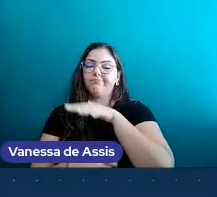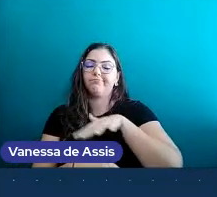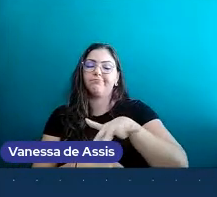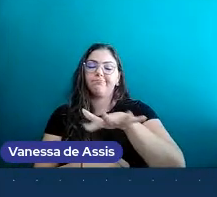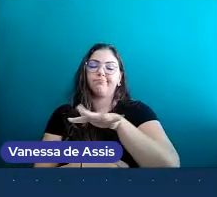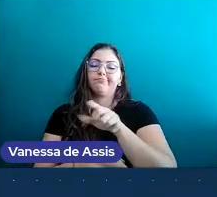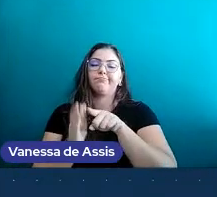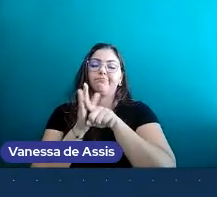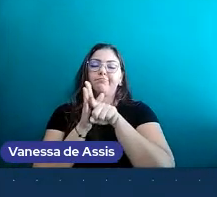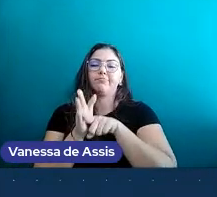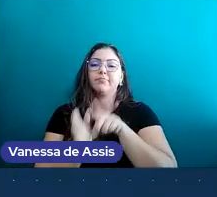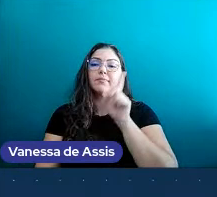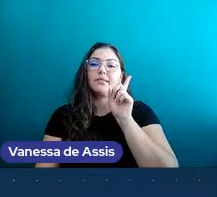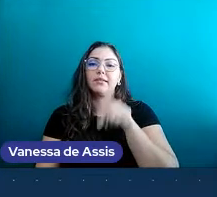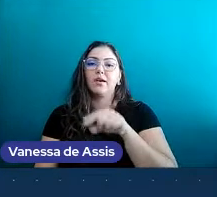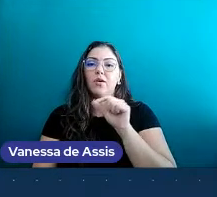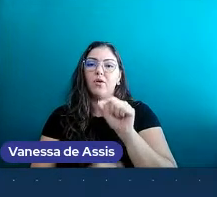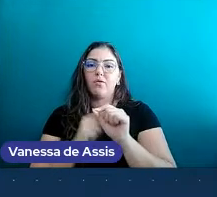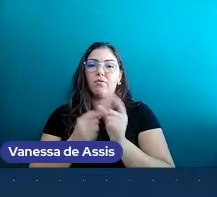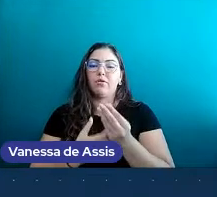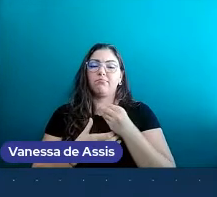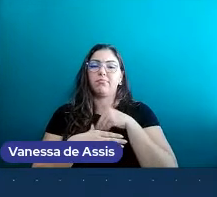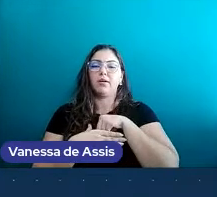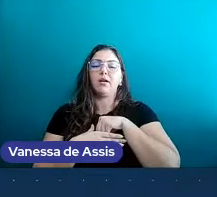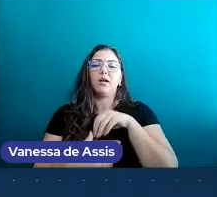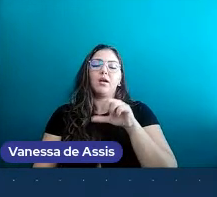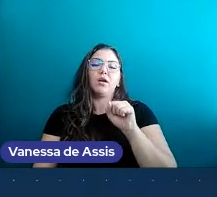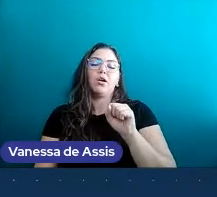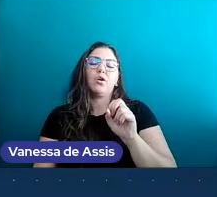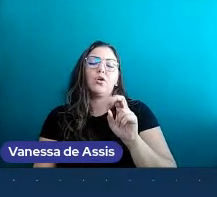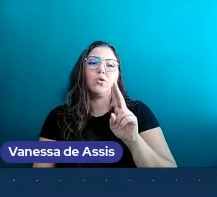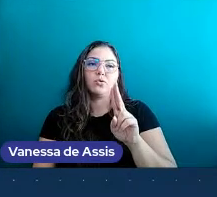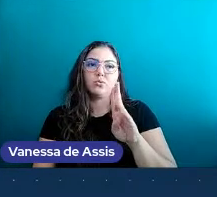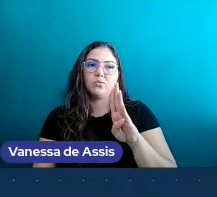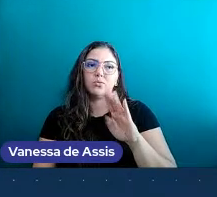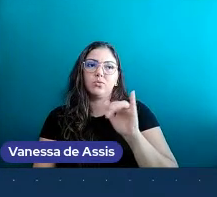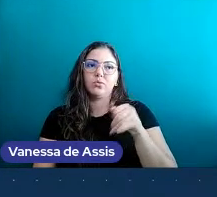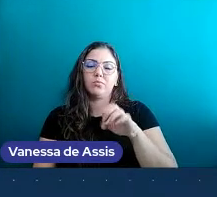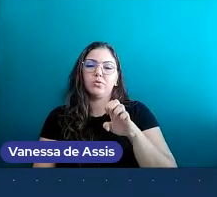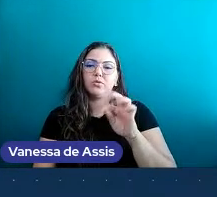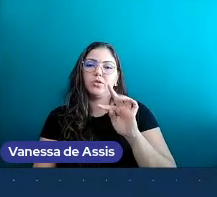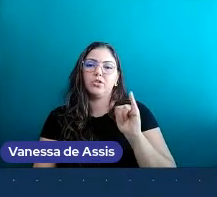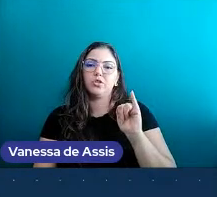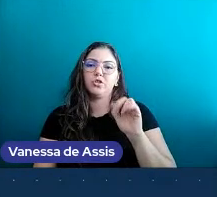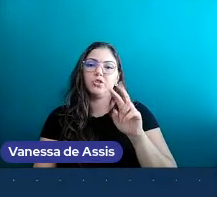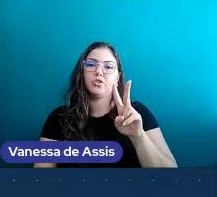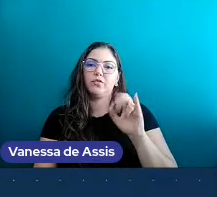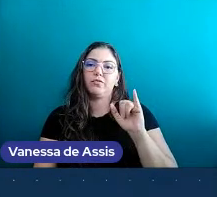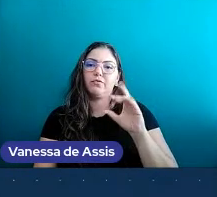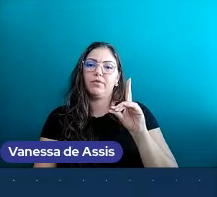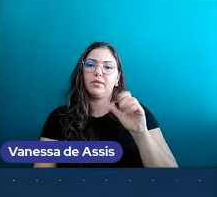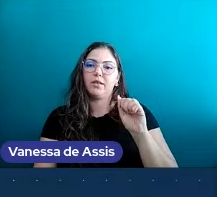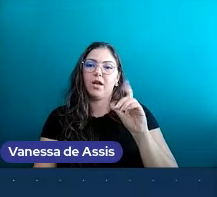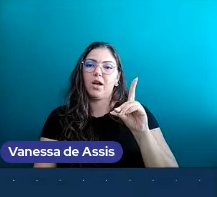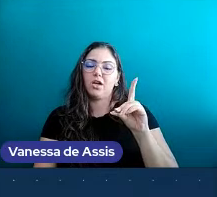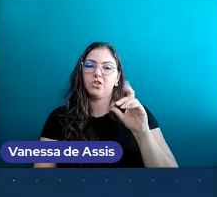qualitativa, que seria a questão da subjetividade. E aí, a partir dessa subjetividade, a questão da